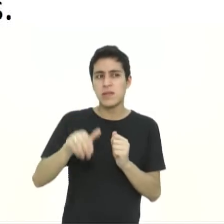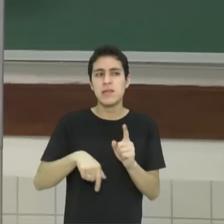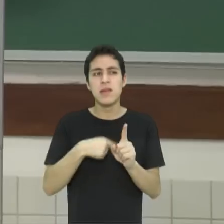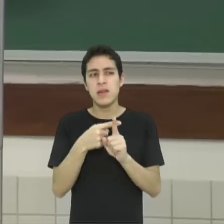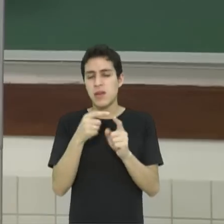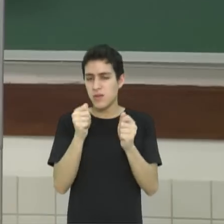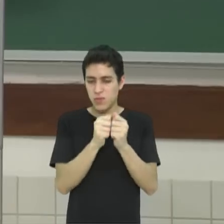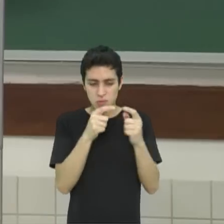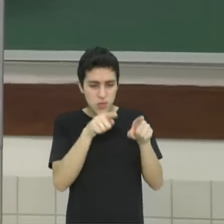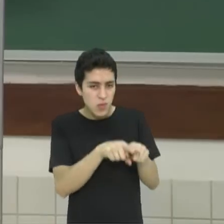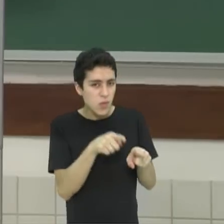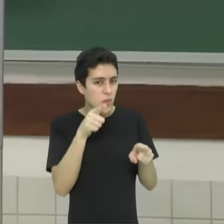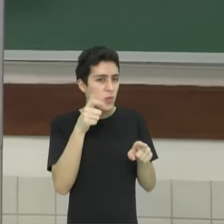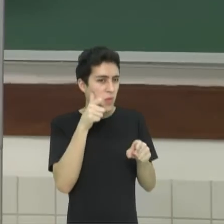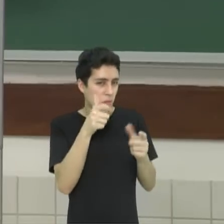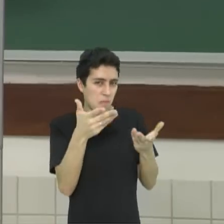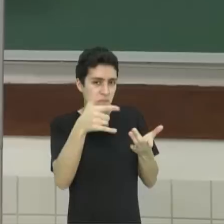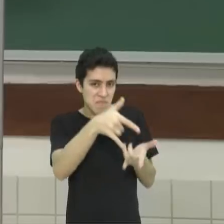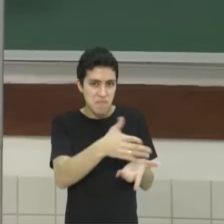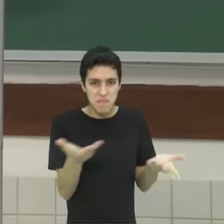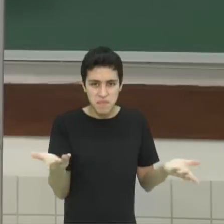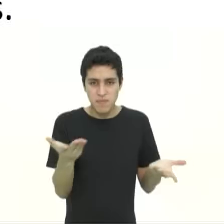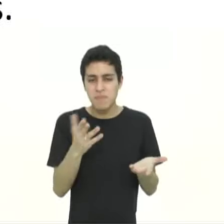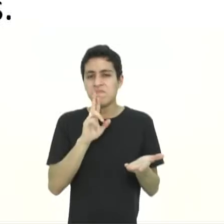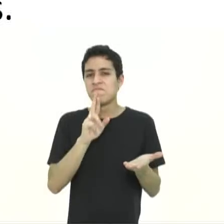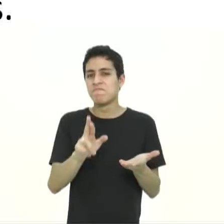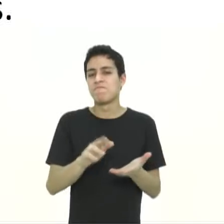mulher. Responda esse e nós já voltamos.